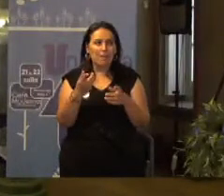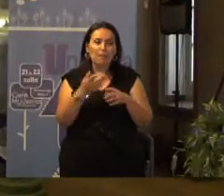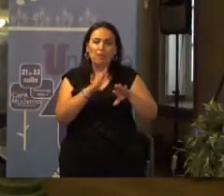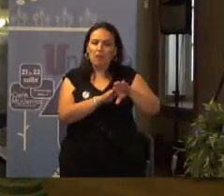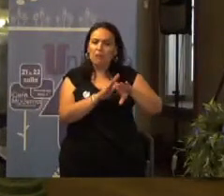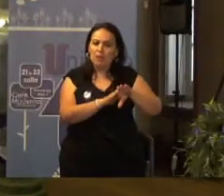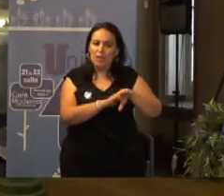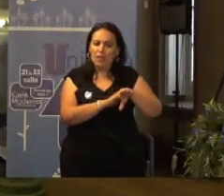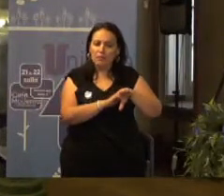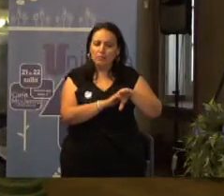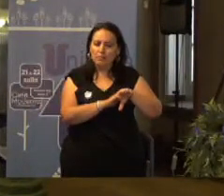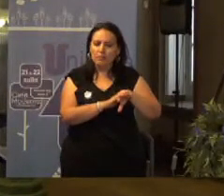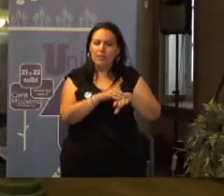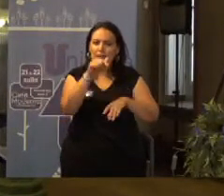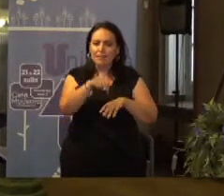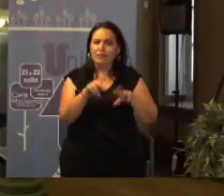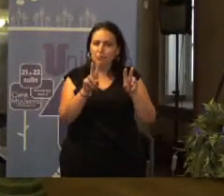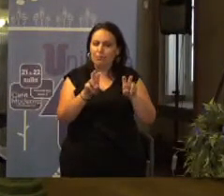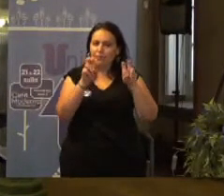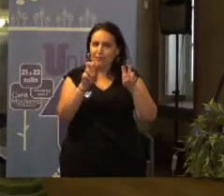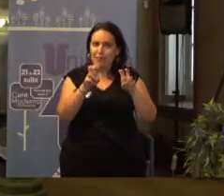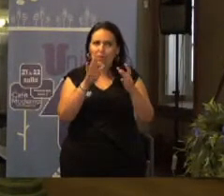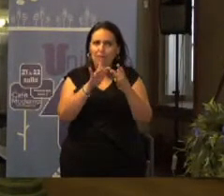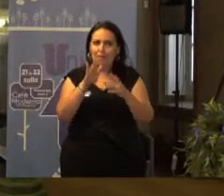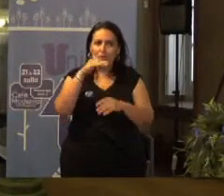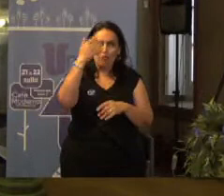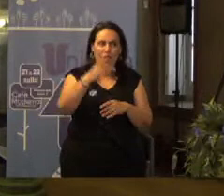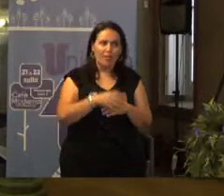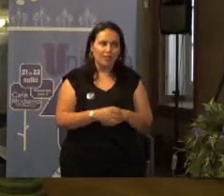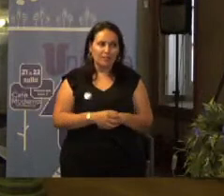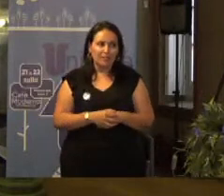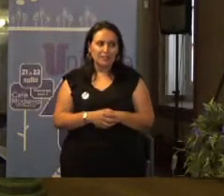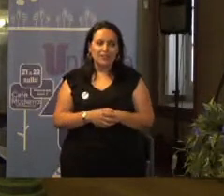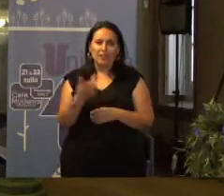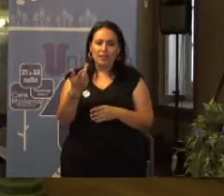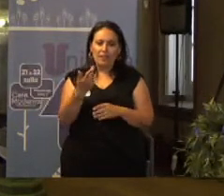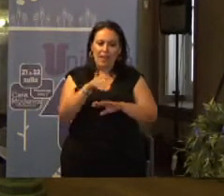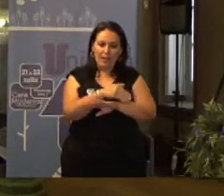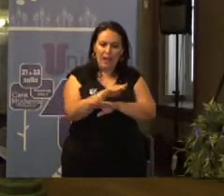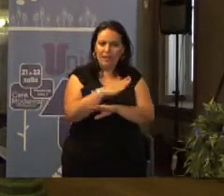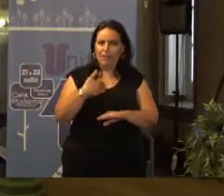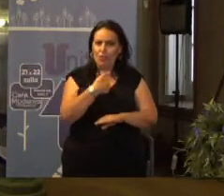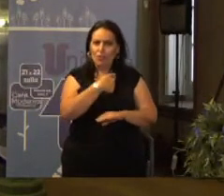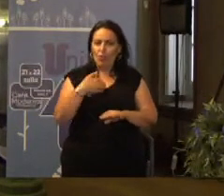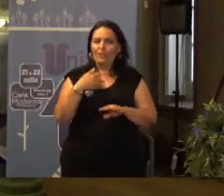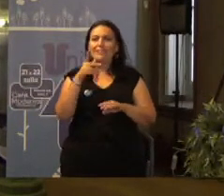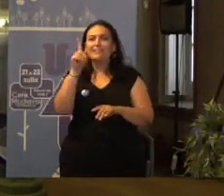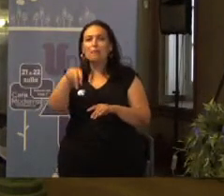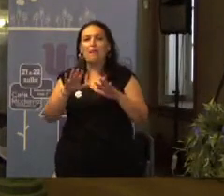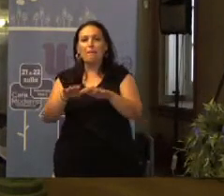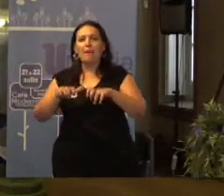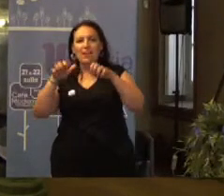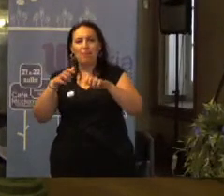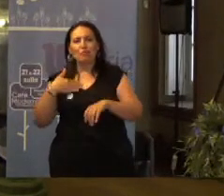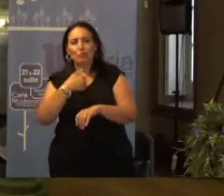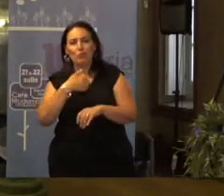Um deles é precisamente este, o papel da rua e o papel do Parlamento. E